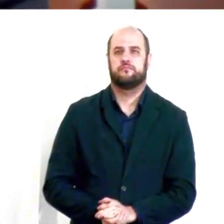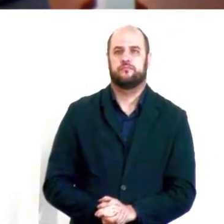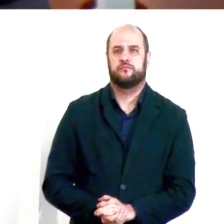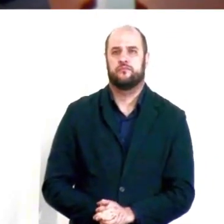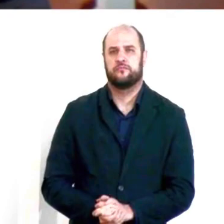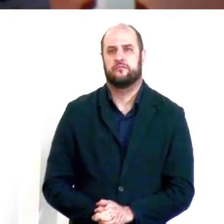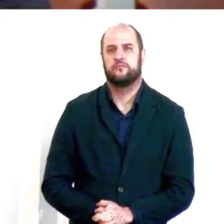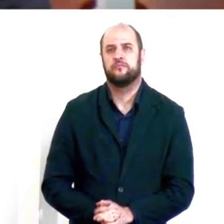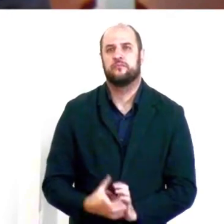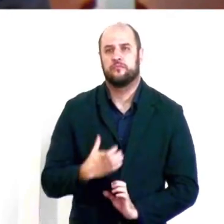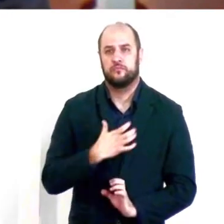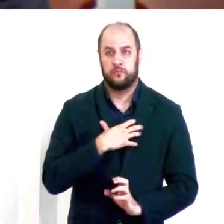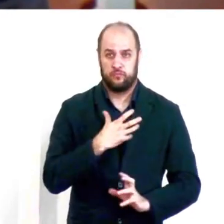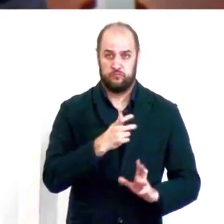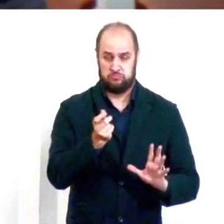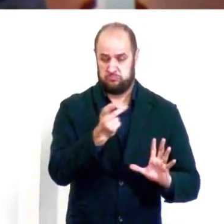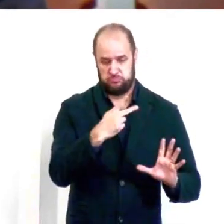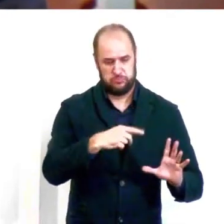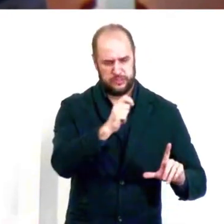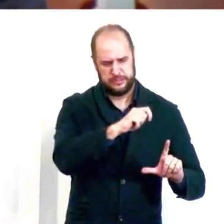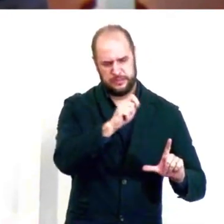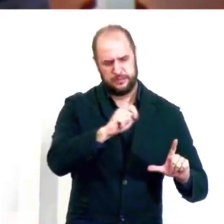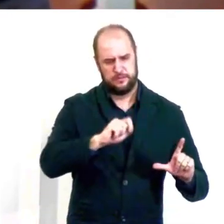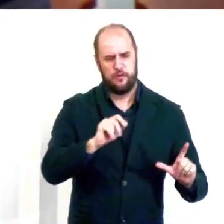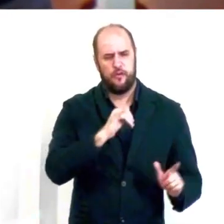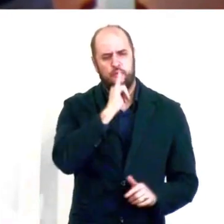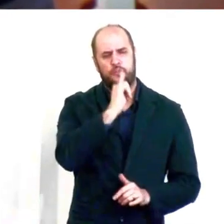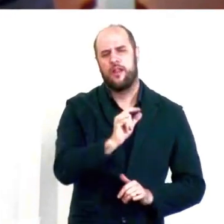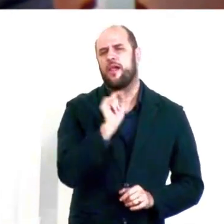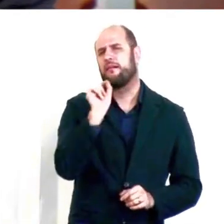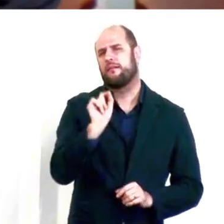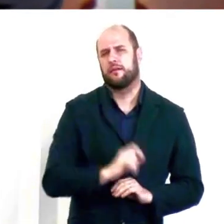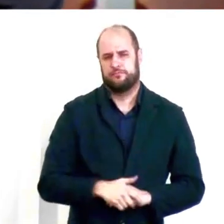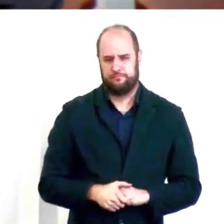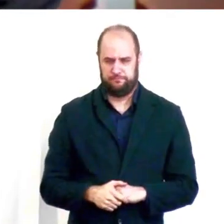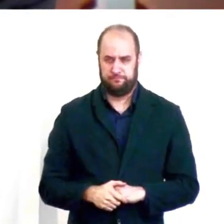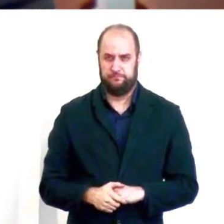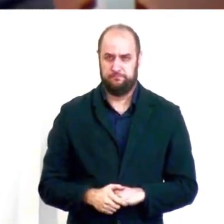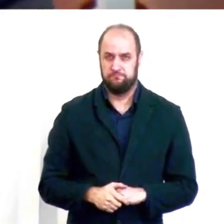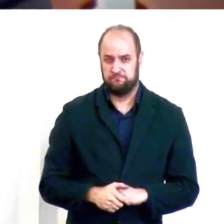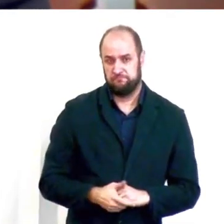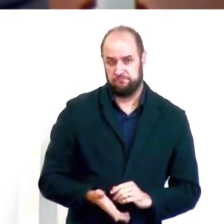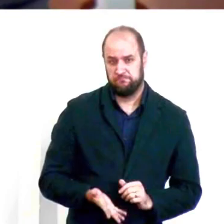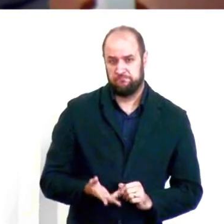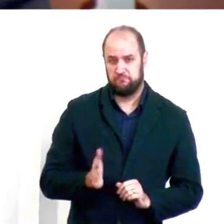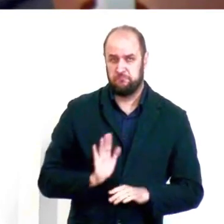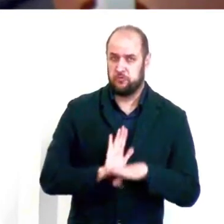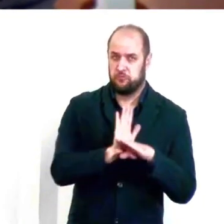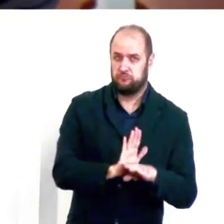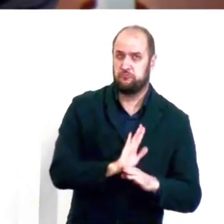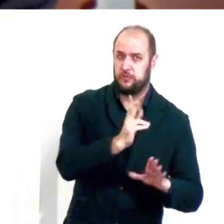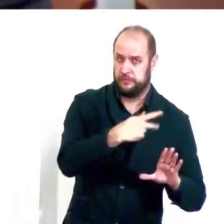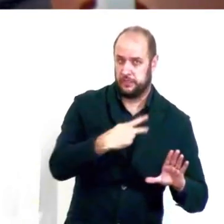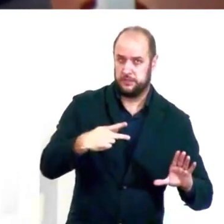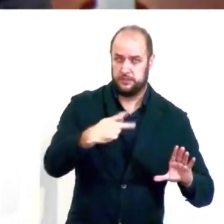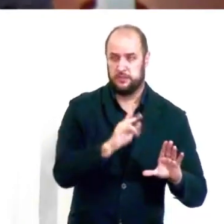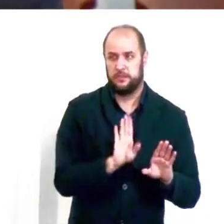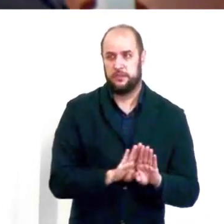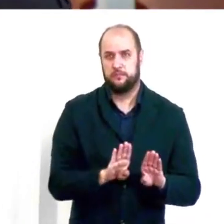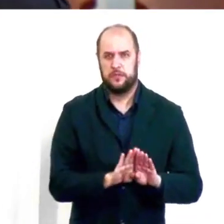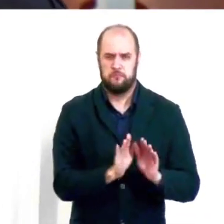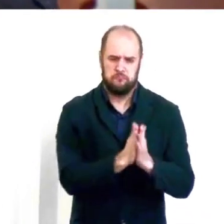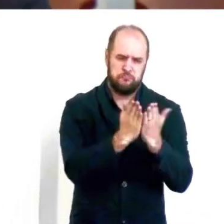alfabetizados, podem escrever o que falar. Para os não alfabetizados, pode desenhar uma Bíblia,